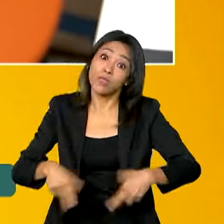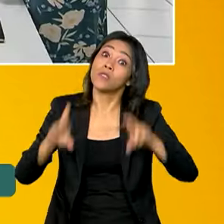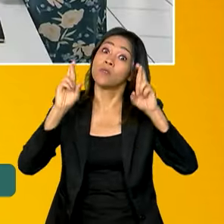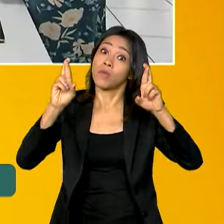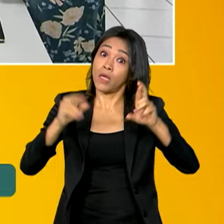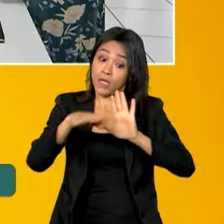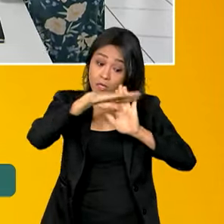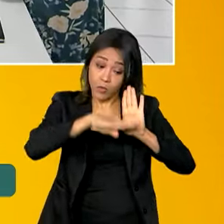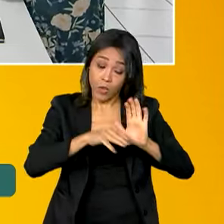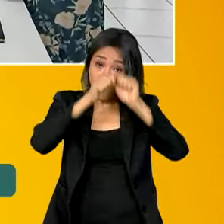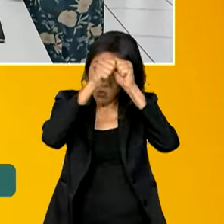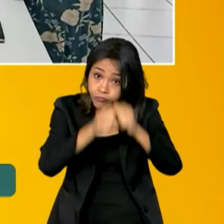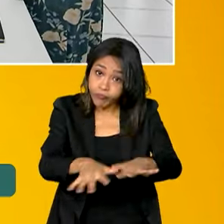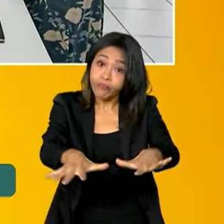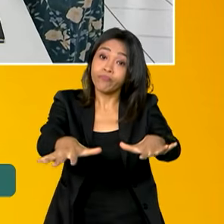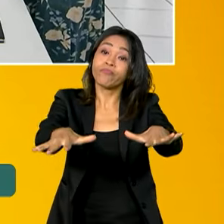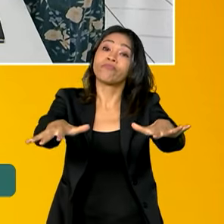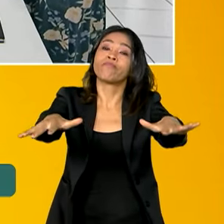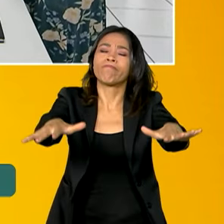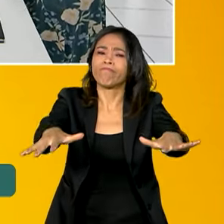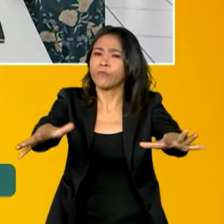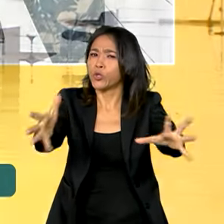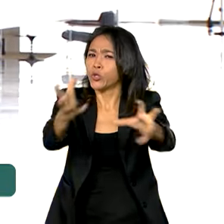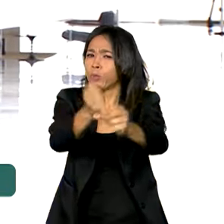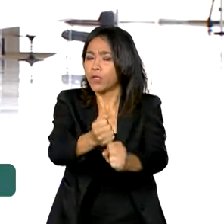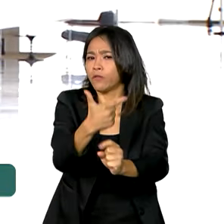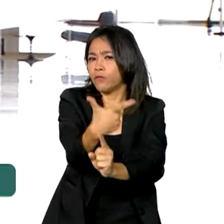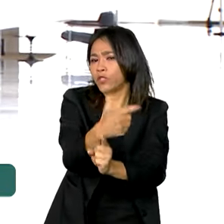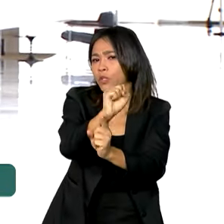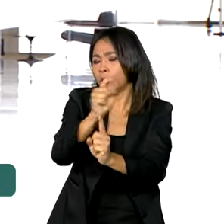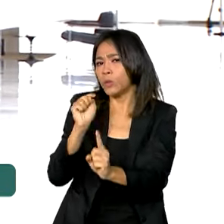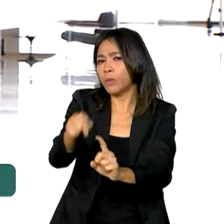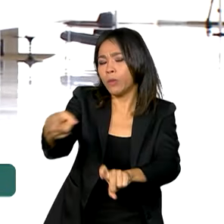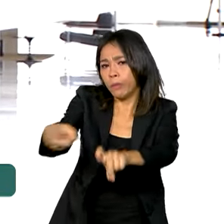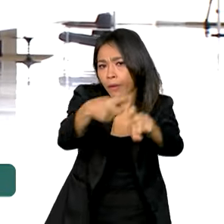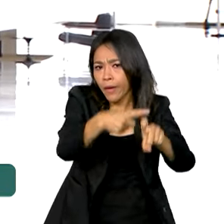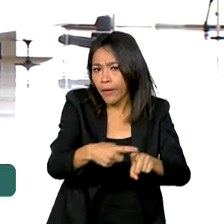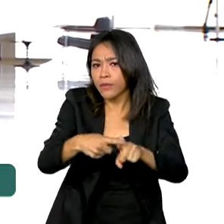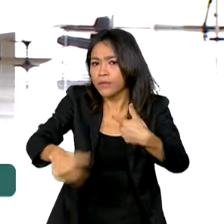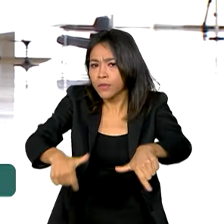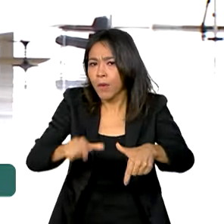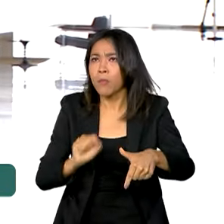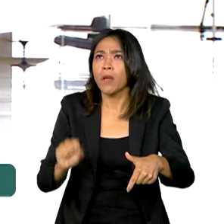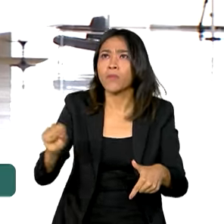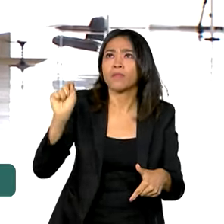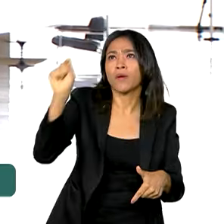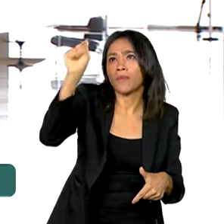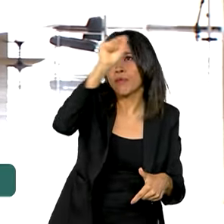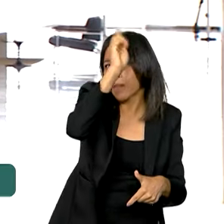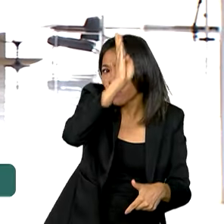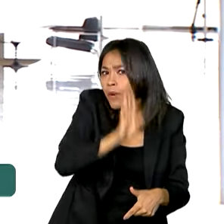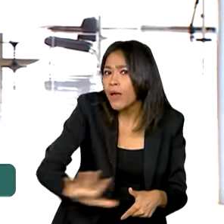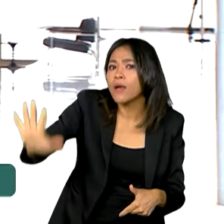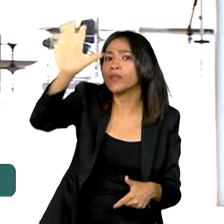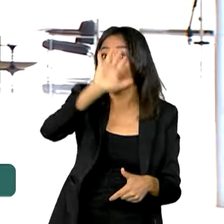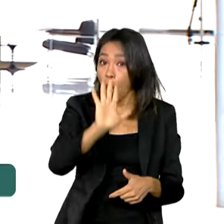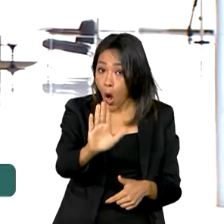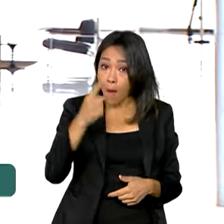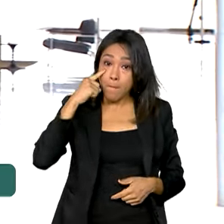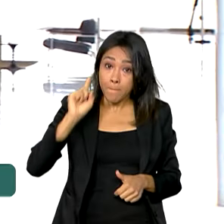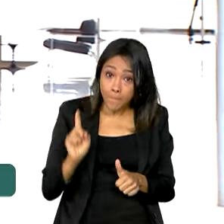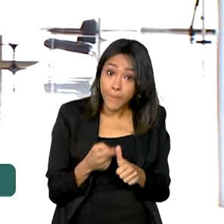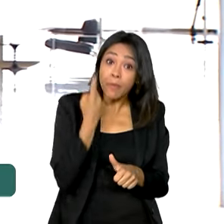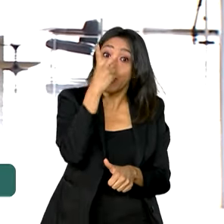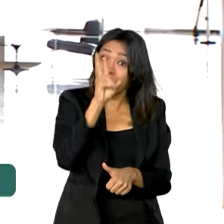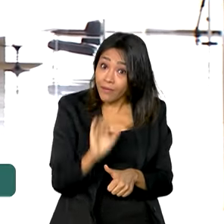desse programa para que chegue à marca de 28 mil médicos trabalhando em todo o país. E olha, pela primeira vez o programa